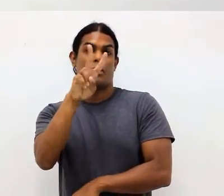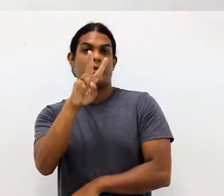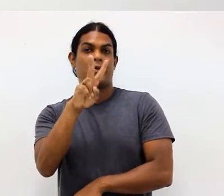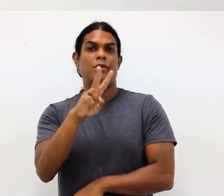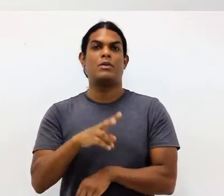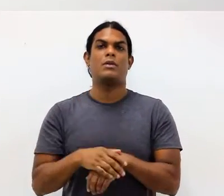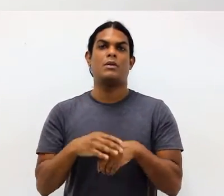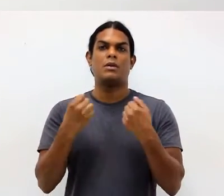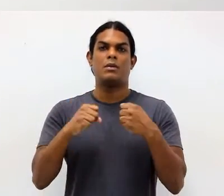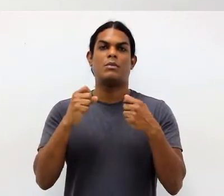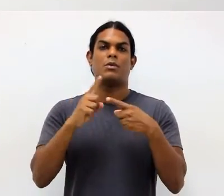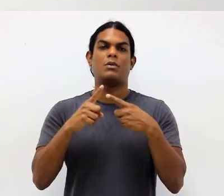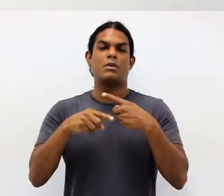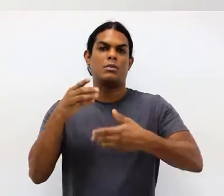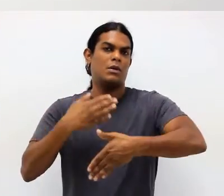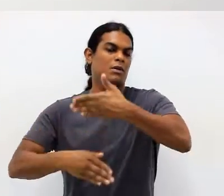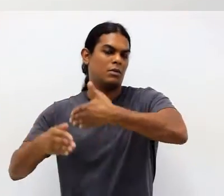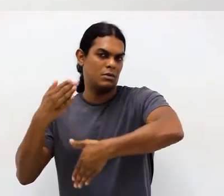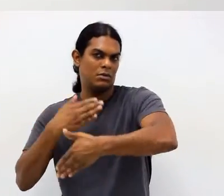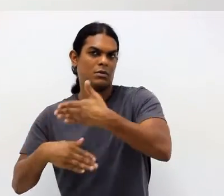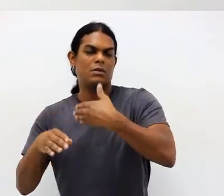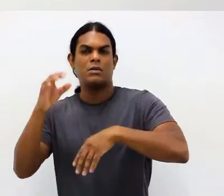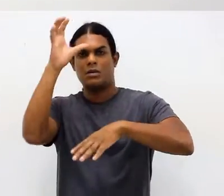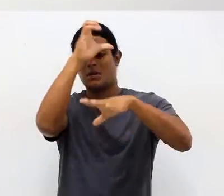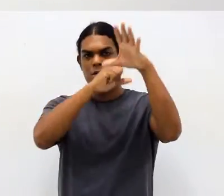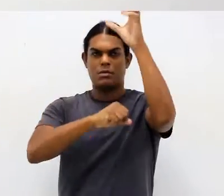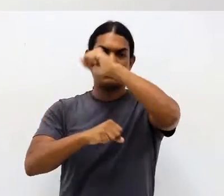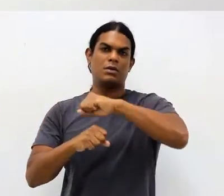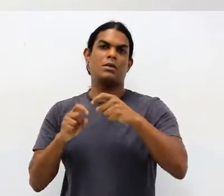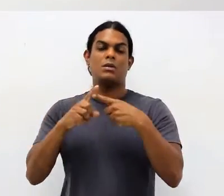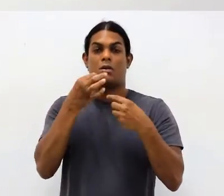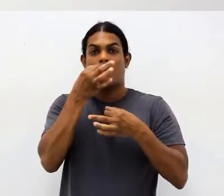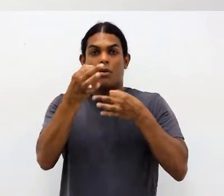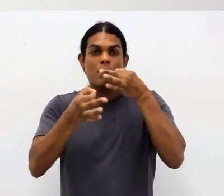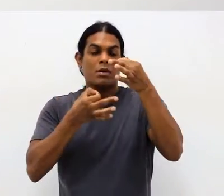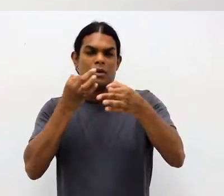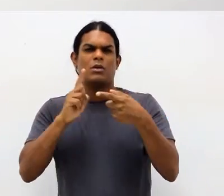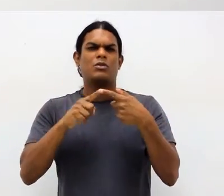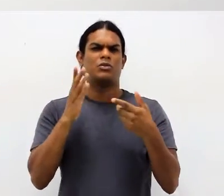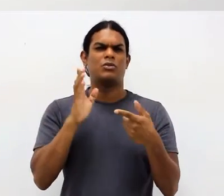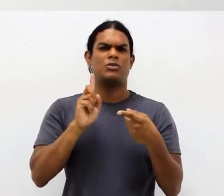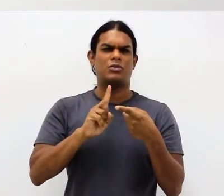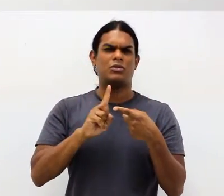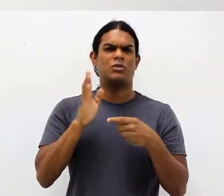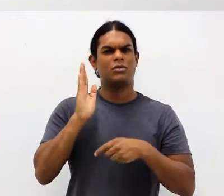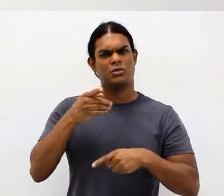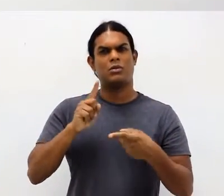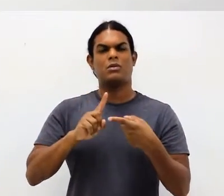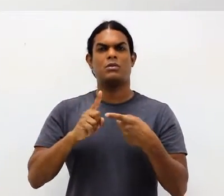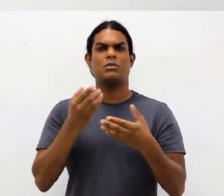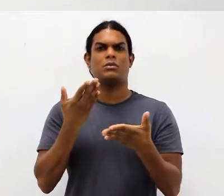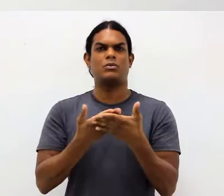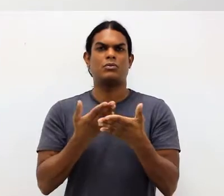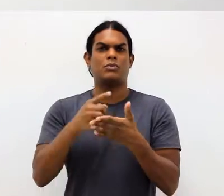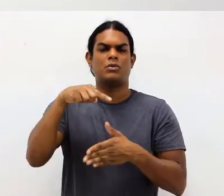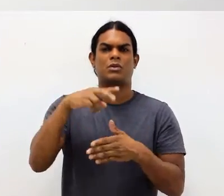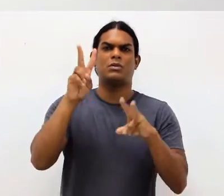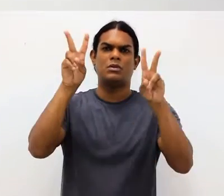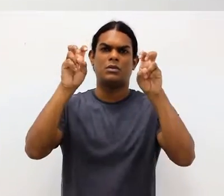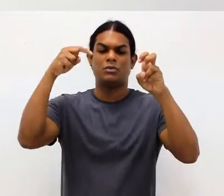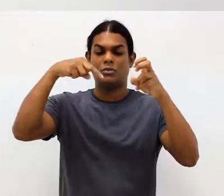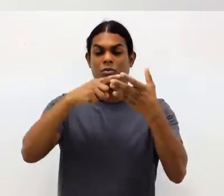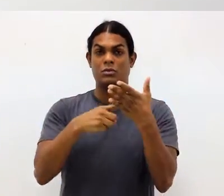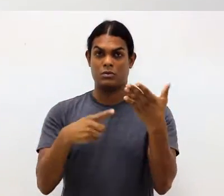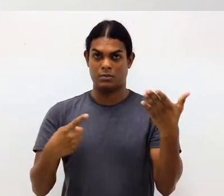com os colegas, junto com os professores, outras formas de aprender. A gente viu um pouco sobre isso lá no caderno e vocês podem retomar a leitura